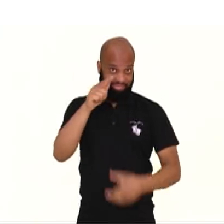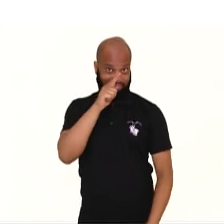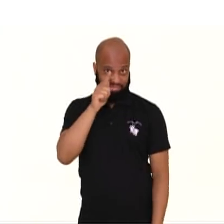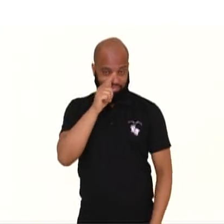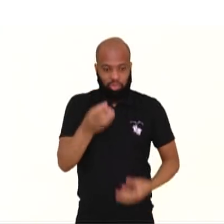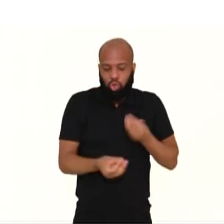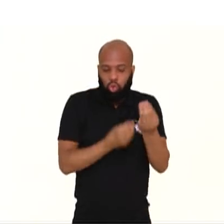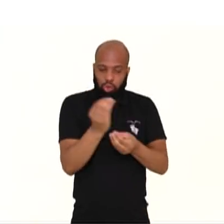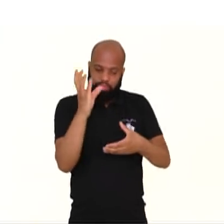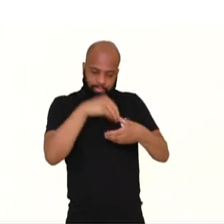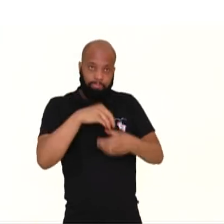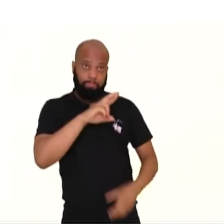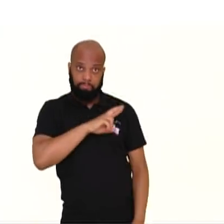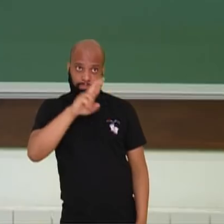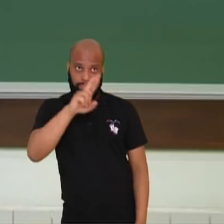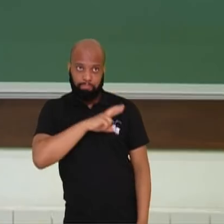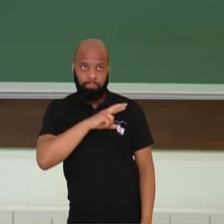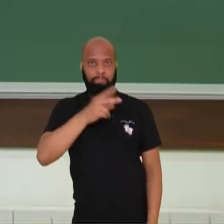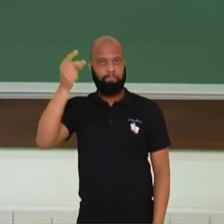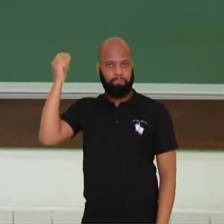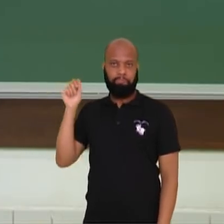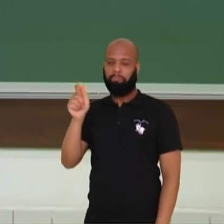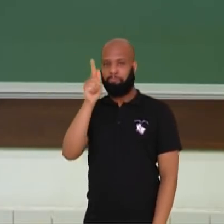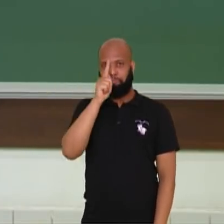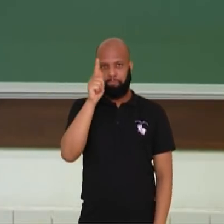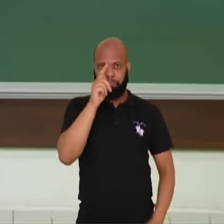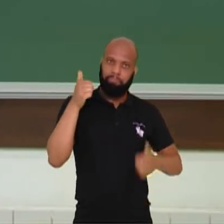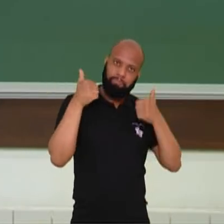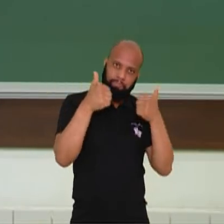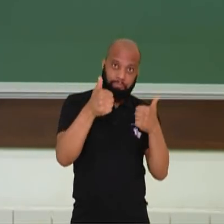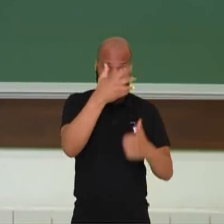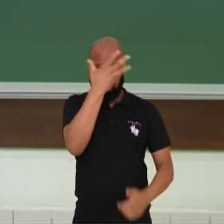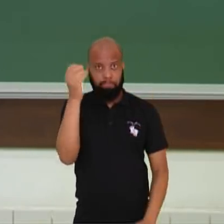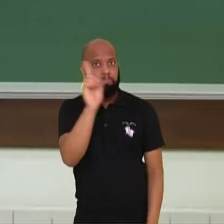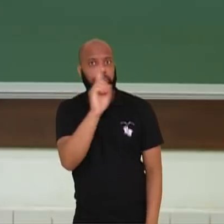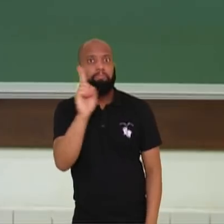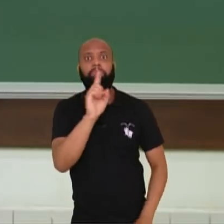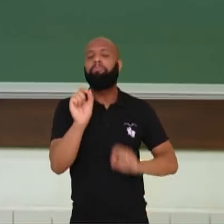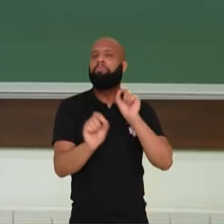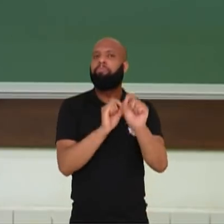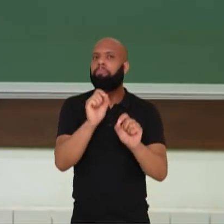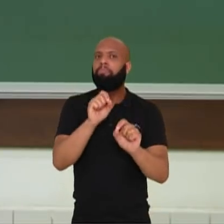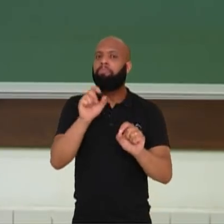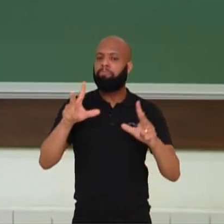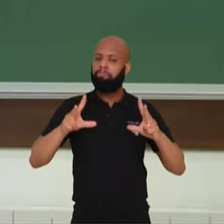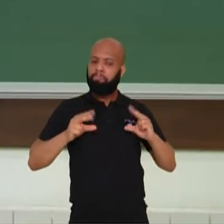na religião da Antiga Grécia. Não se esqueça, o que